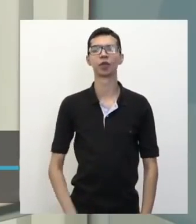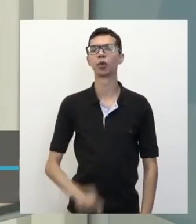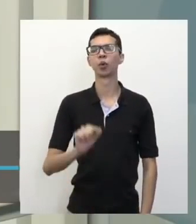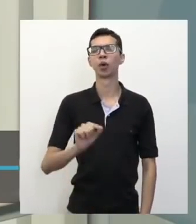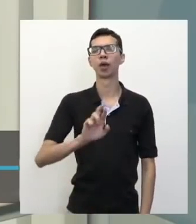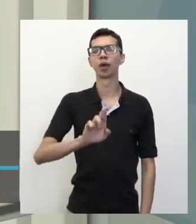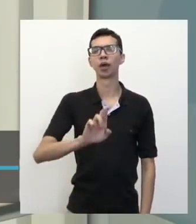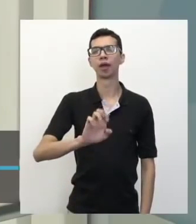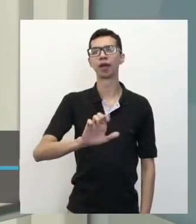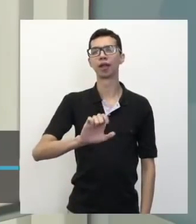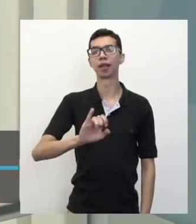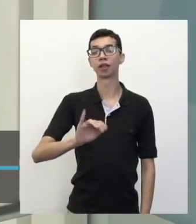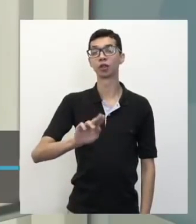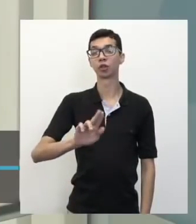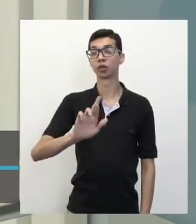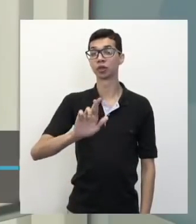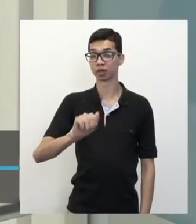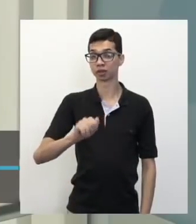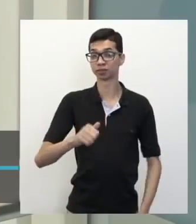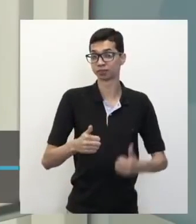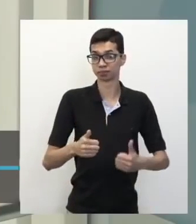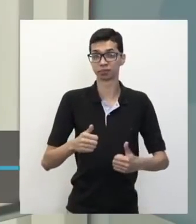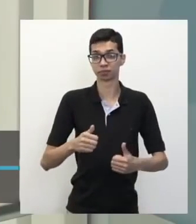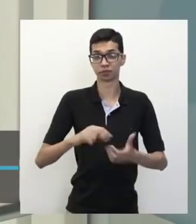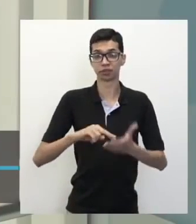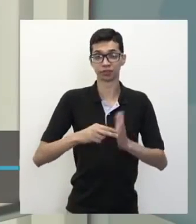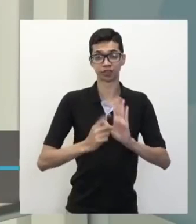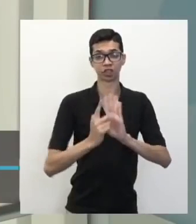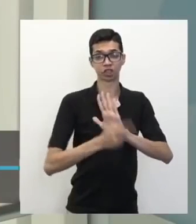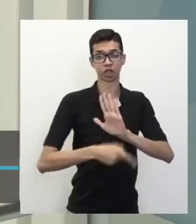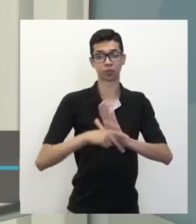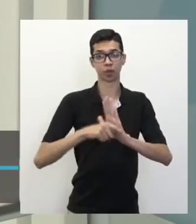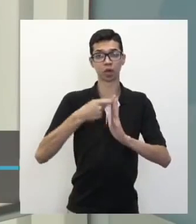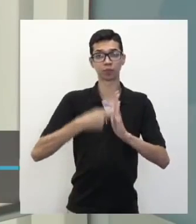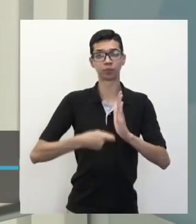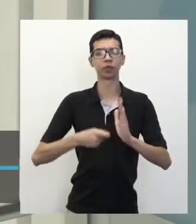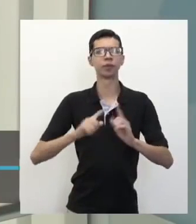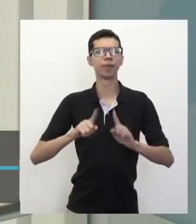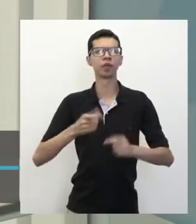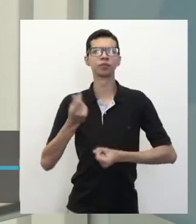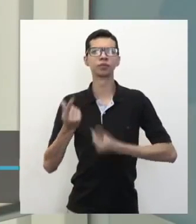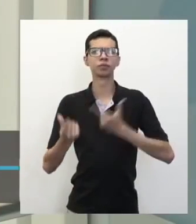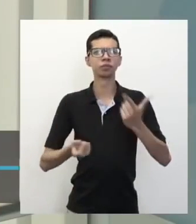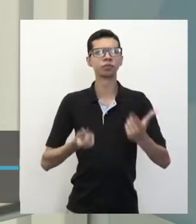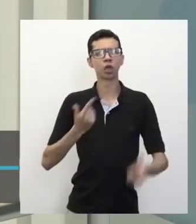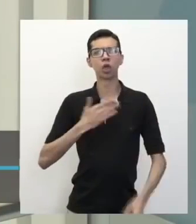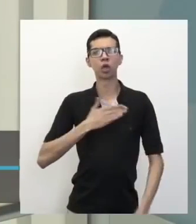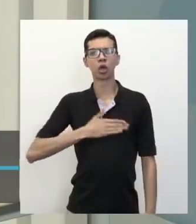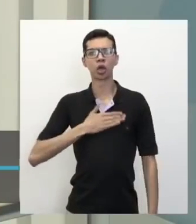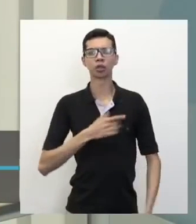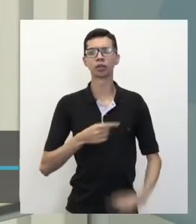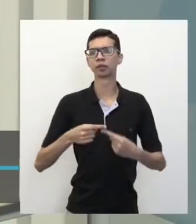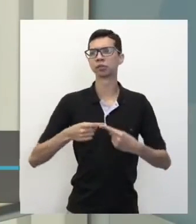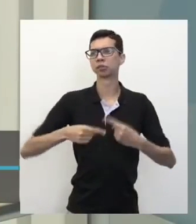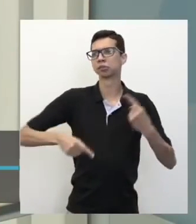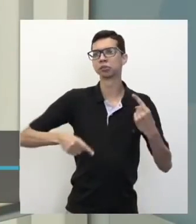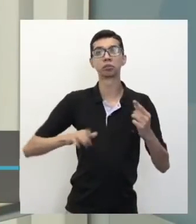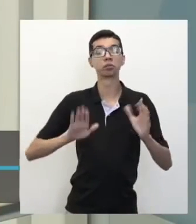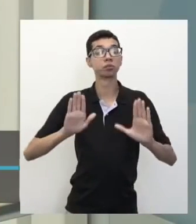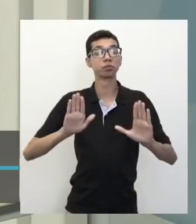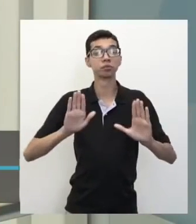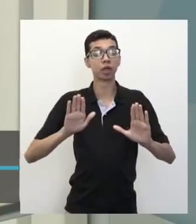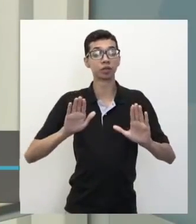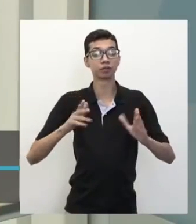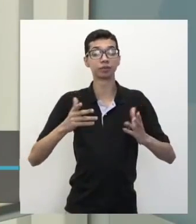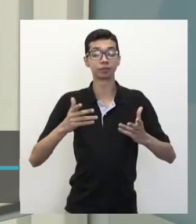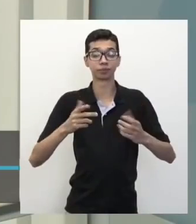Ué, de repente, um gosta, o outro não. Gente, a nossa função é oferecer, certo? Oferecer. Até porque, às